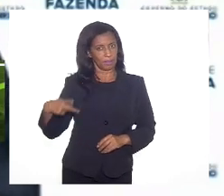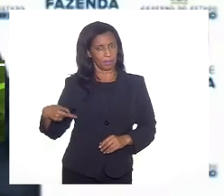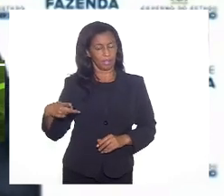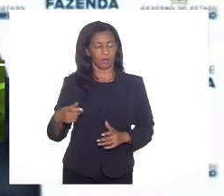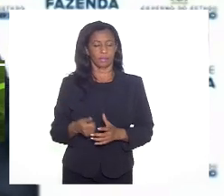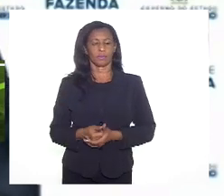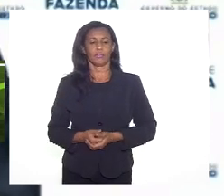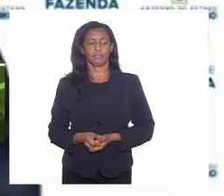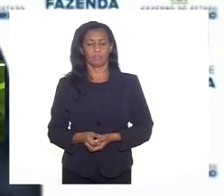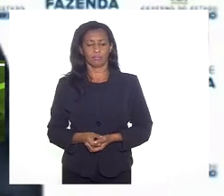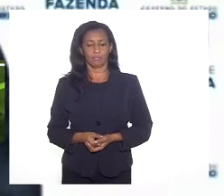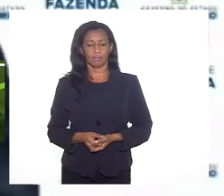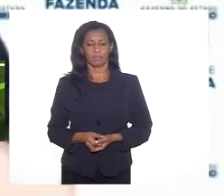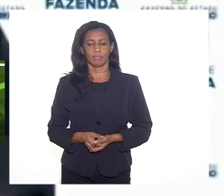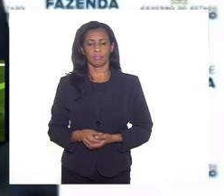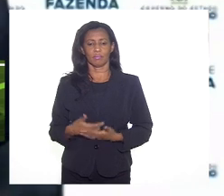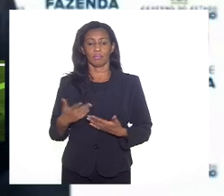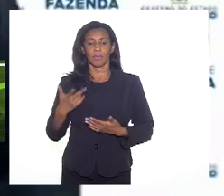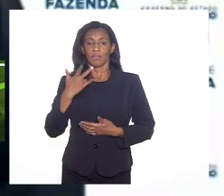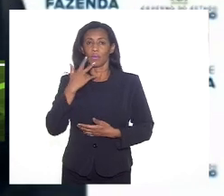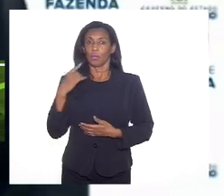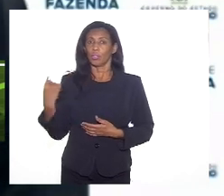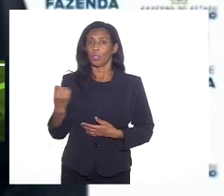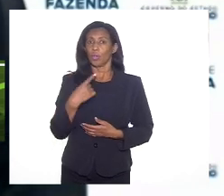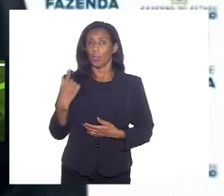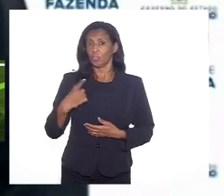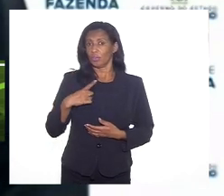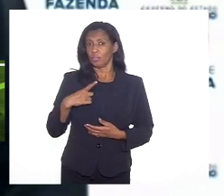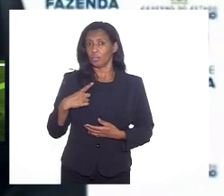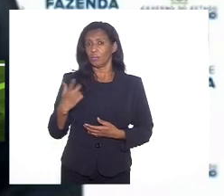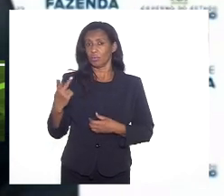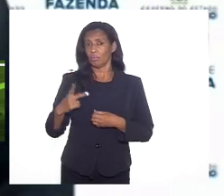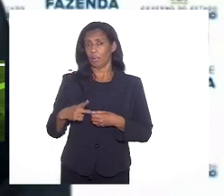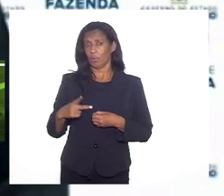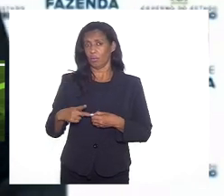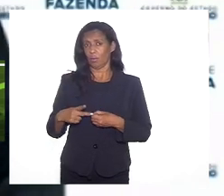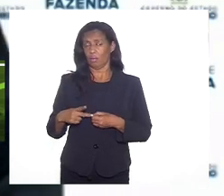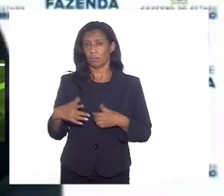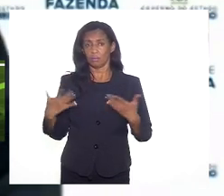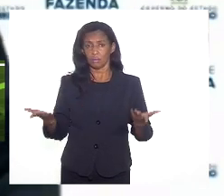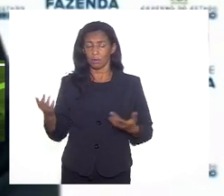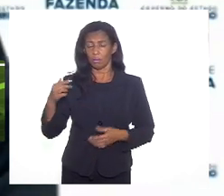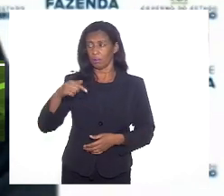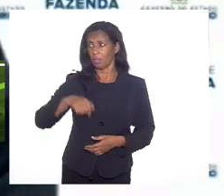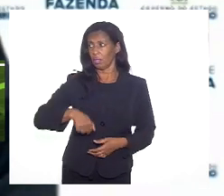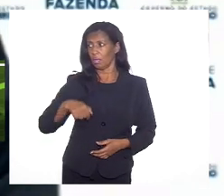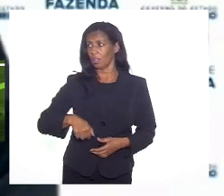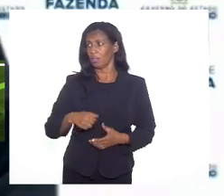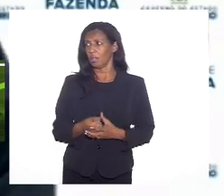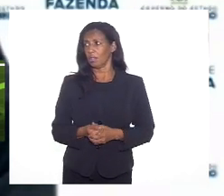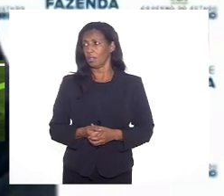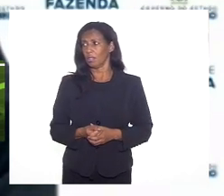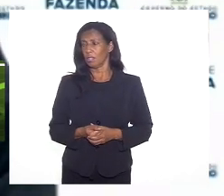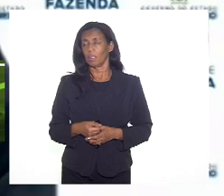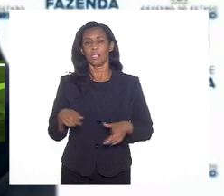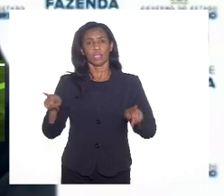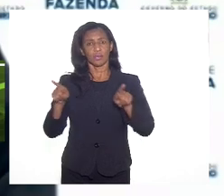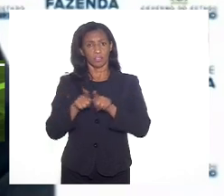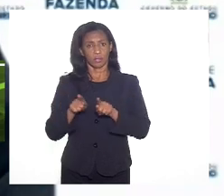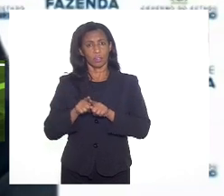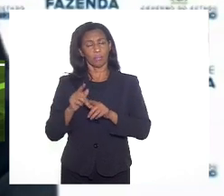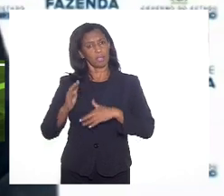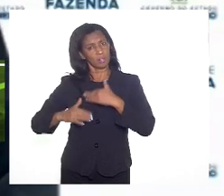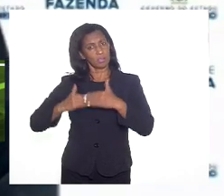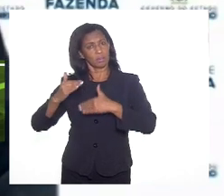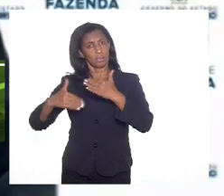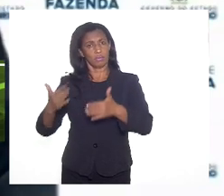André Siciliano, e é aqui que nós temos o petróleo. Então, é aqui que eles também têm que se desenvolver.